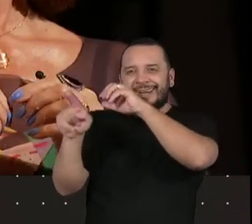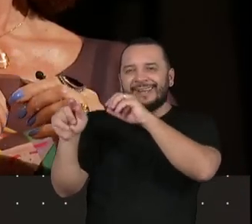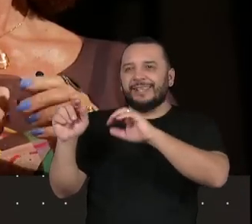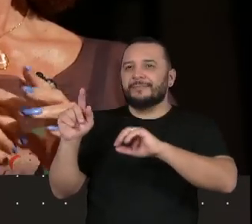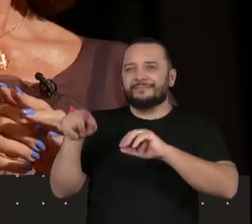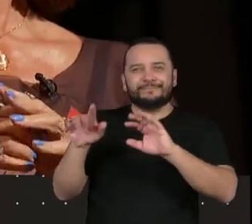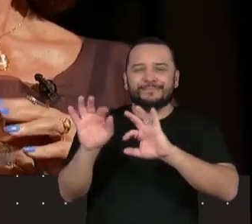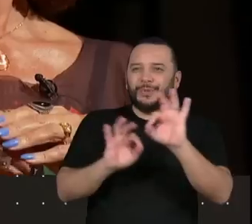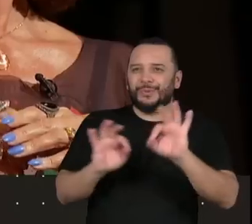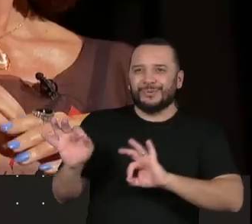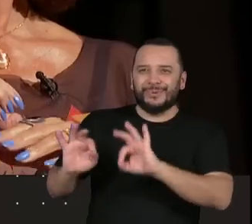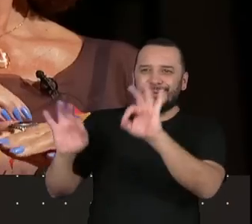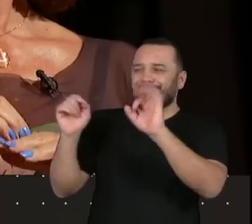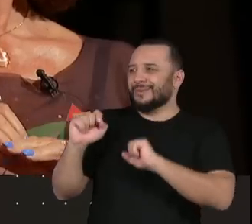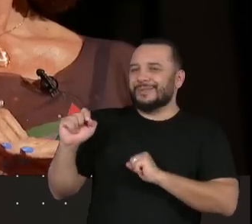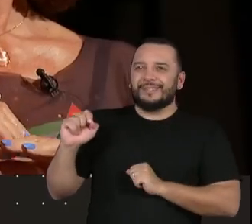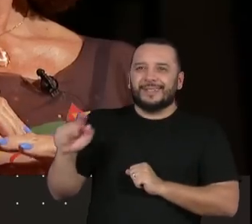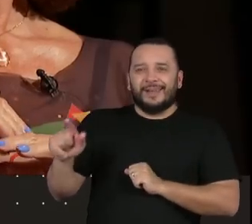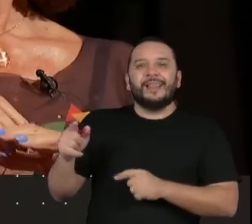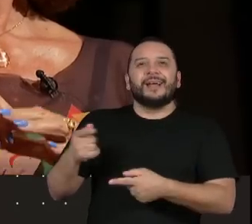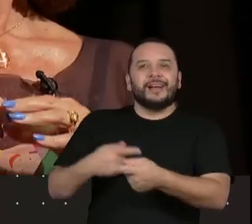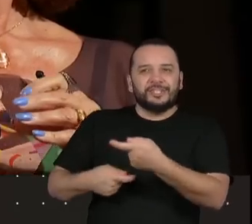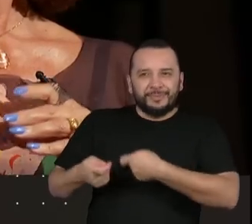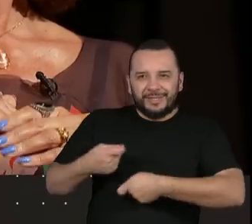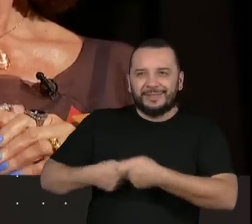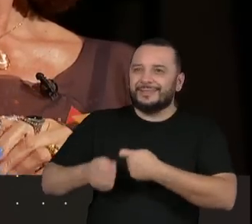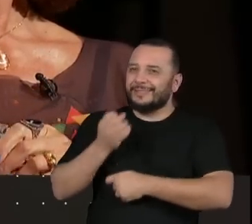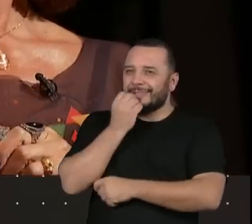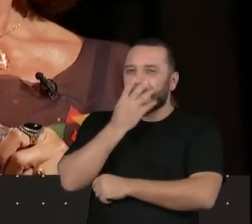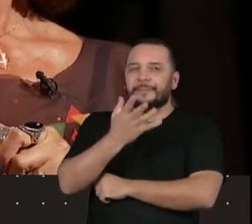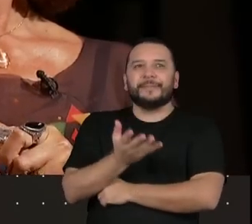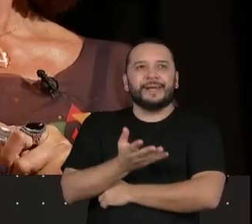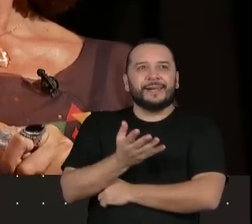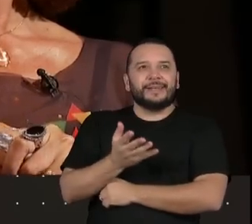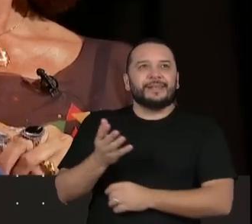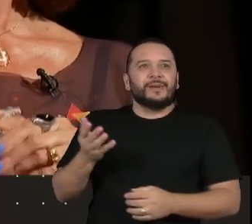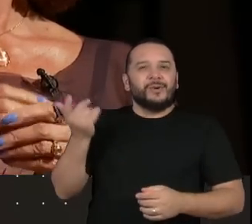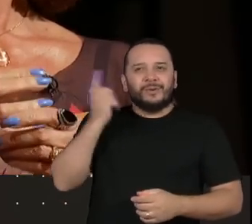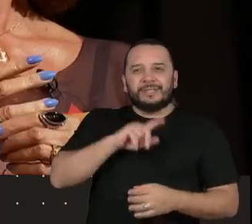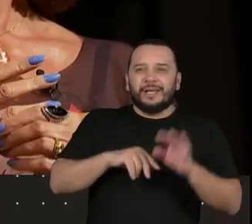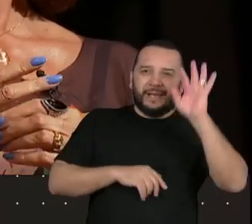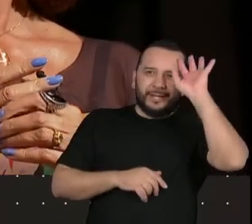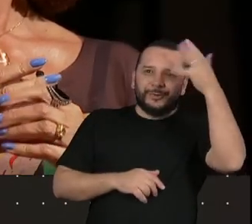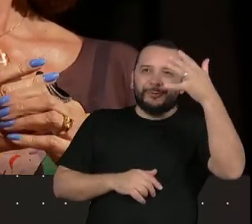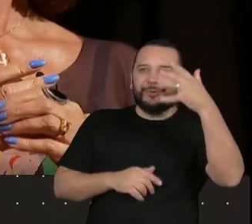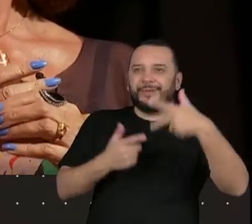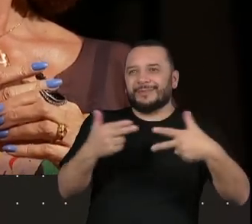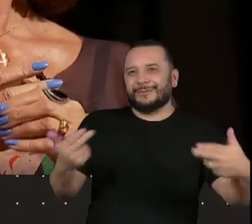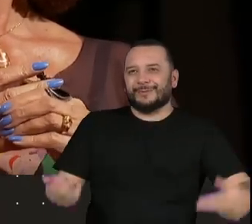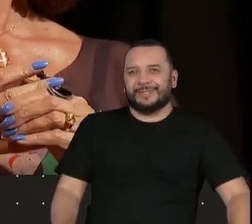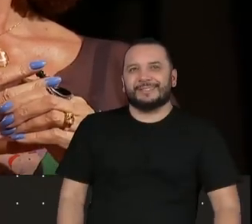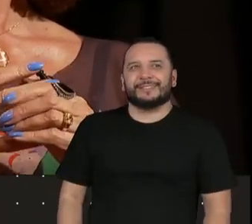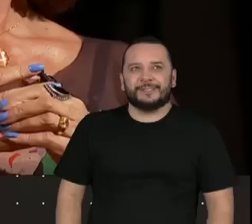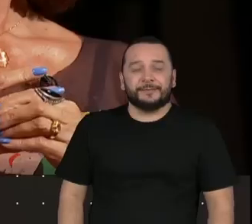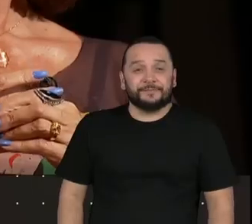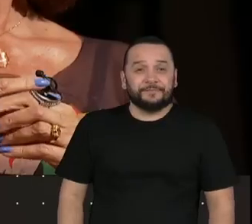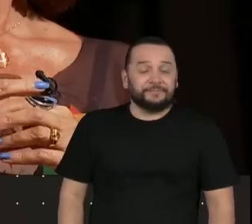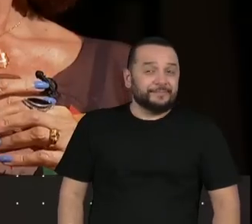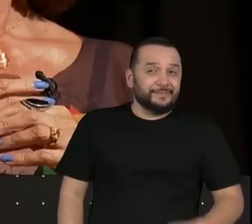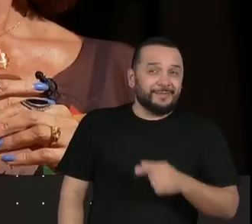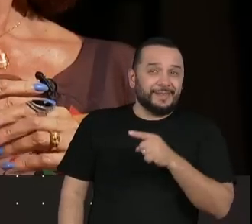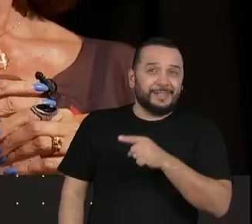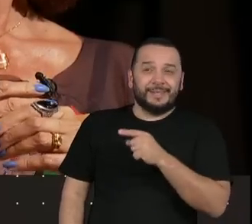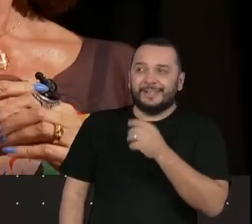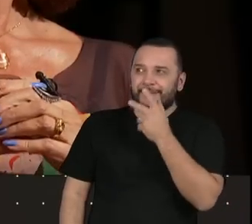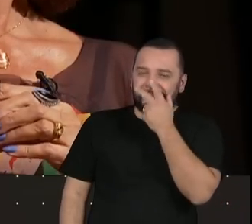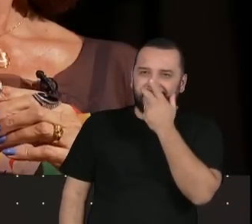produtora, ela tem um lado, assim, bem administrativo, de resolver e fazer, e tem uma loucura em